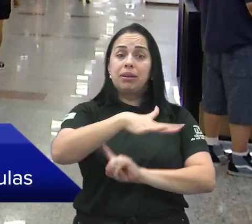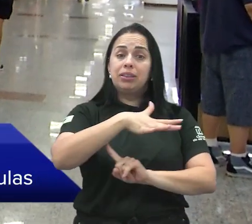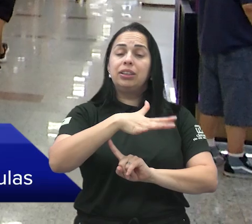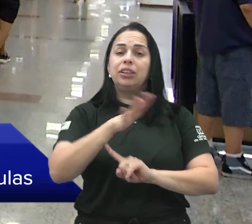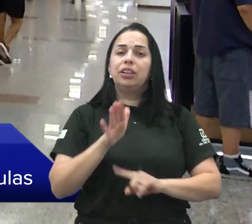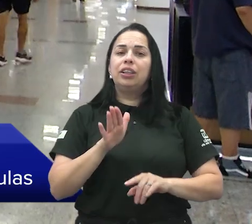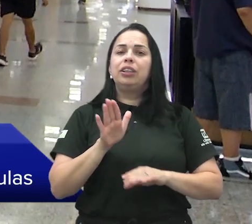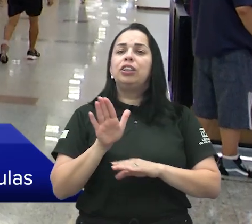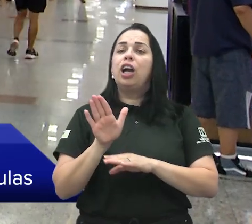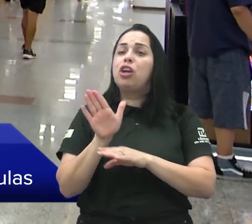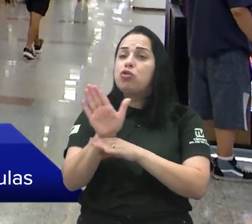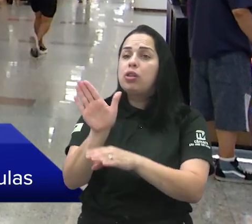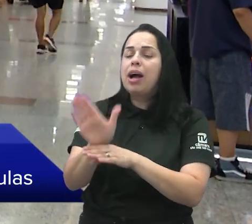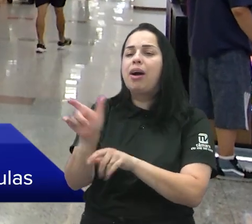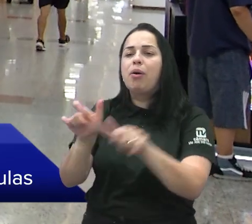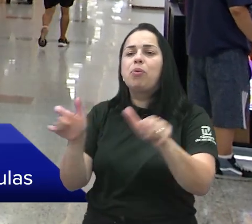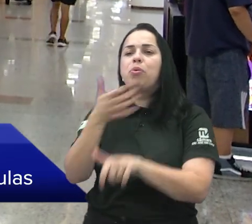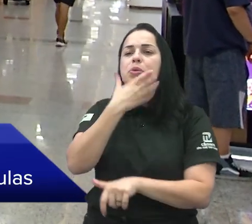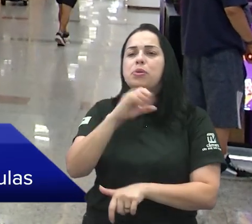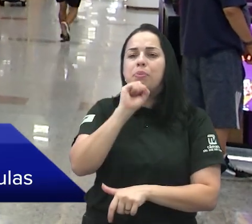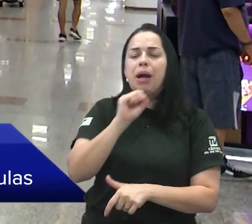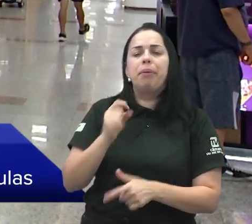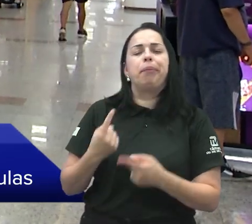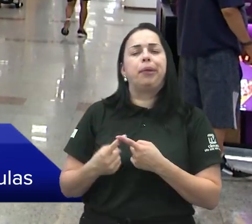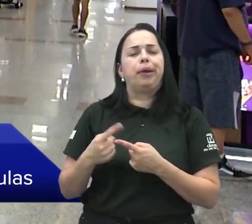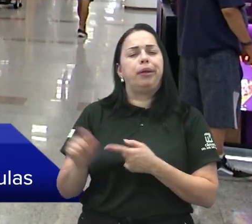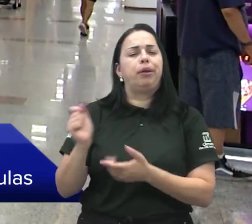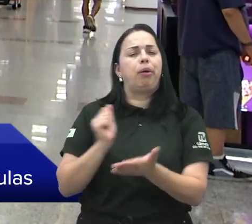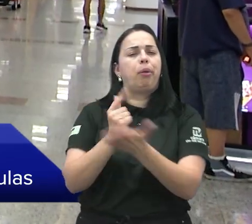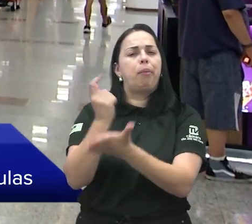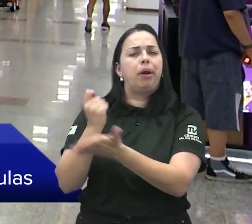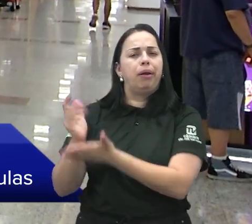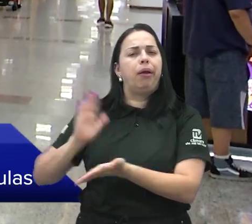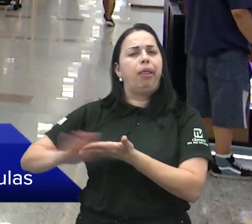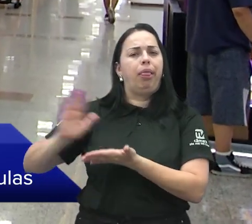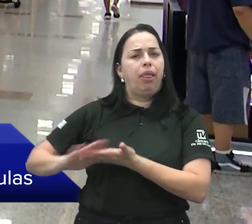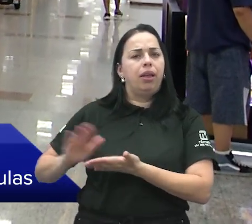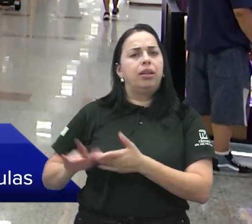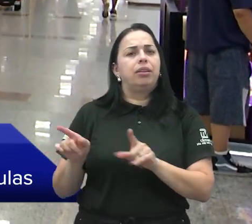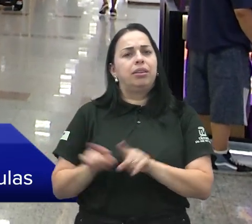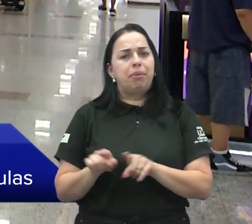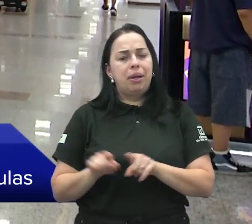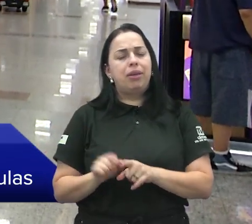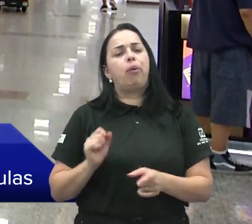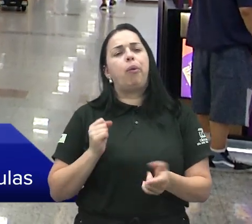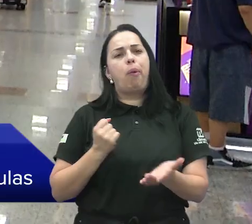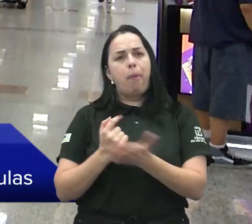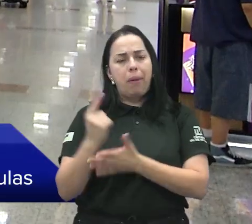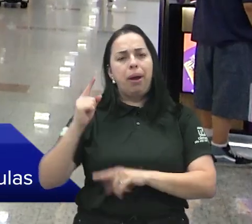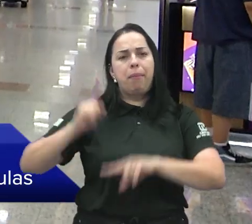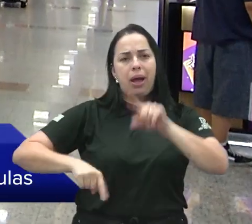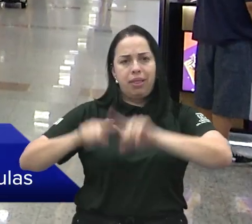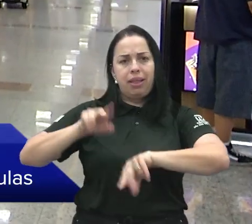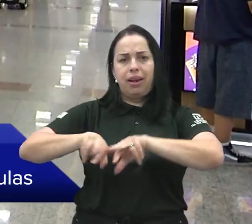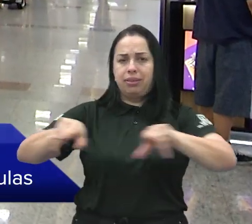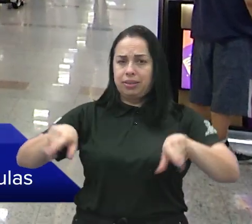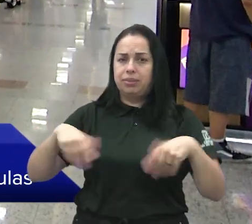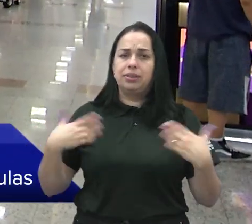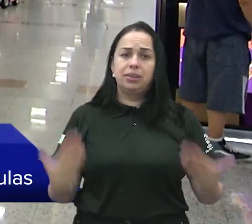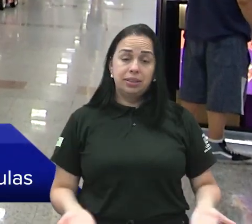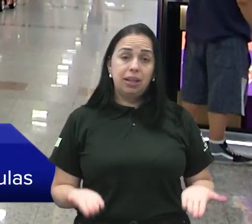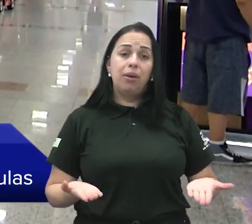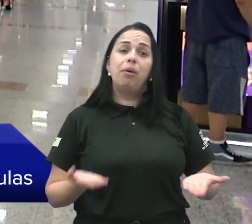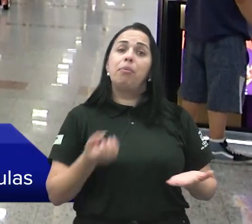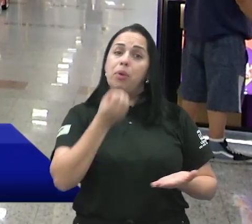também ambiental. É uma forma também de ajudar muitos pais. Começo de ano tem muita conta, né, gente? Uma delas, para quem tem crianças, é o gasto